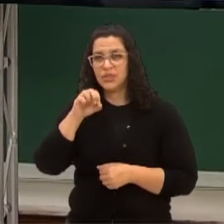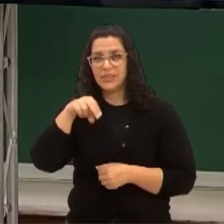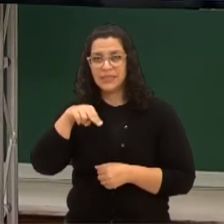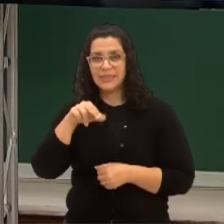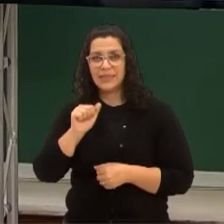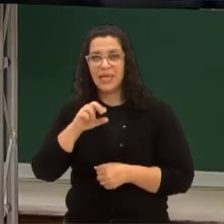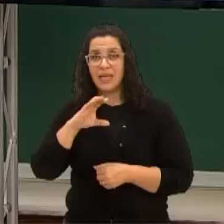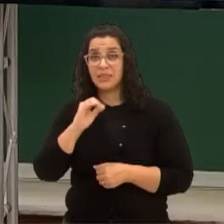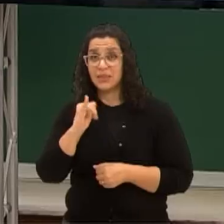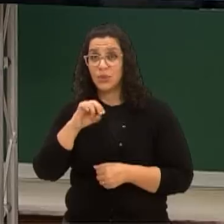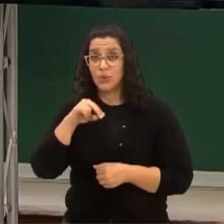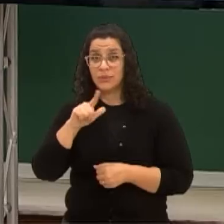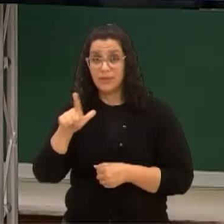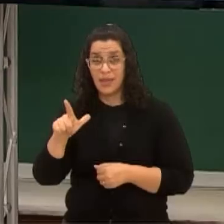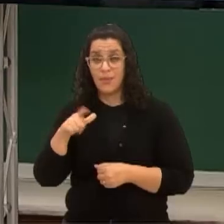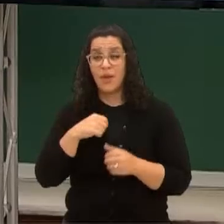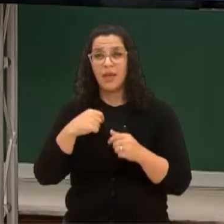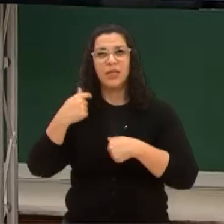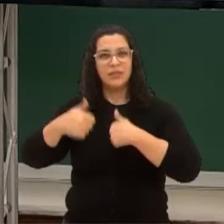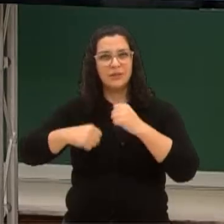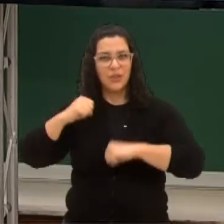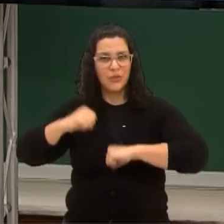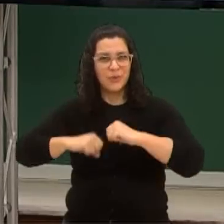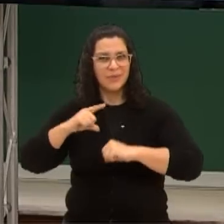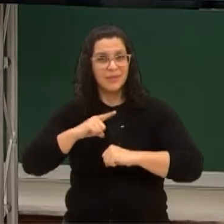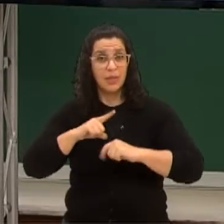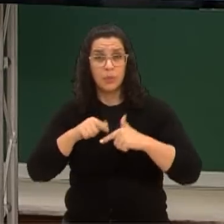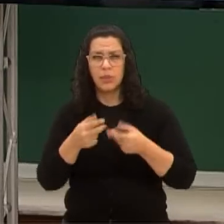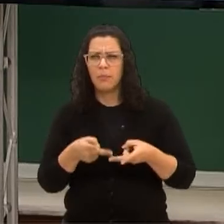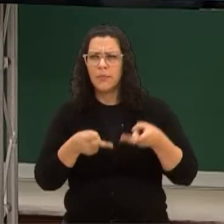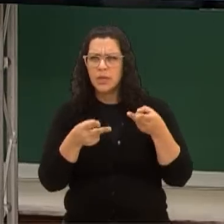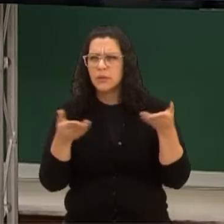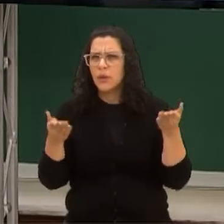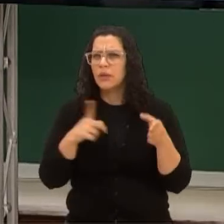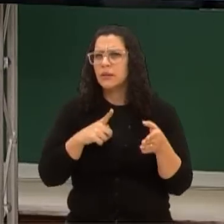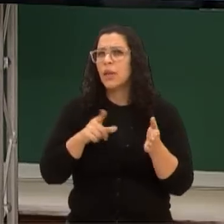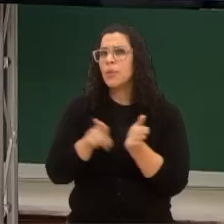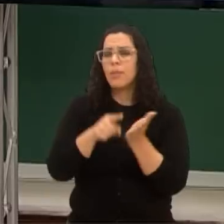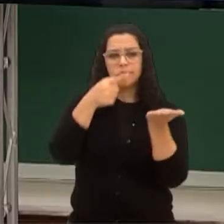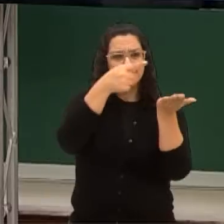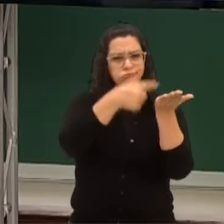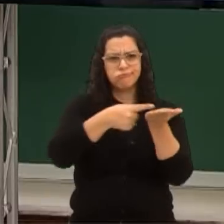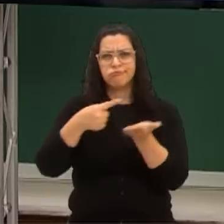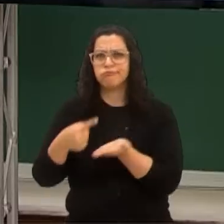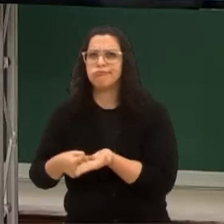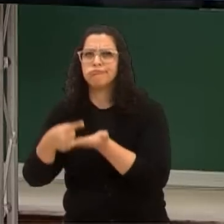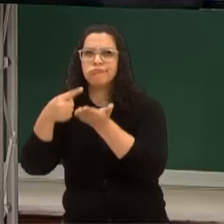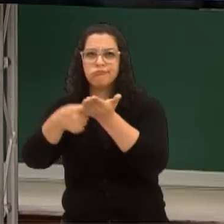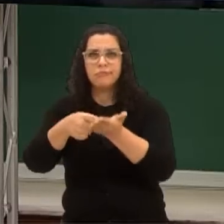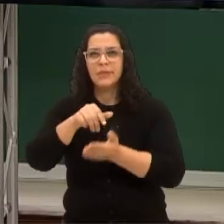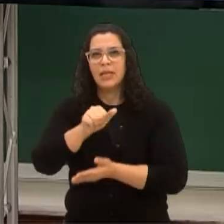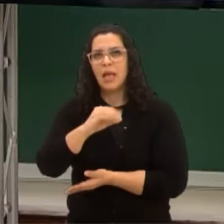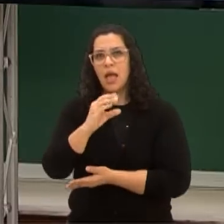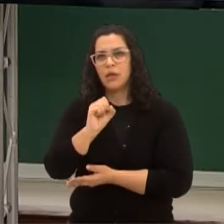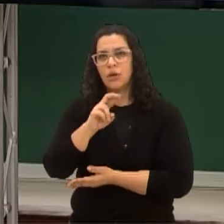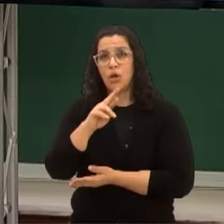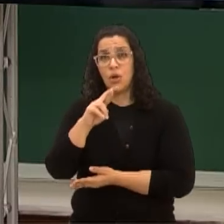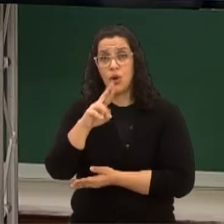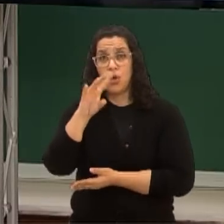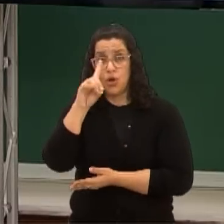Pois bem, se a gente for parar para observar, então, vão haver acordos que os países vão fazer